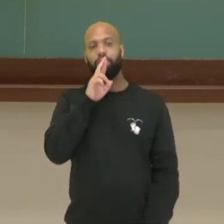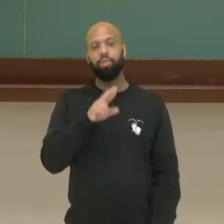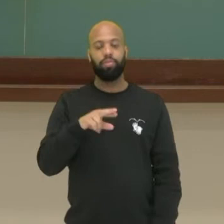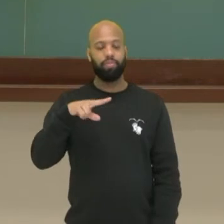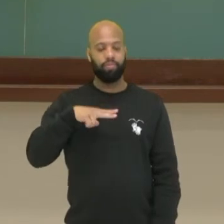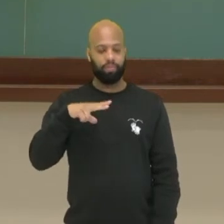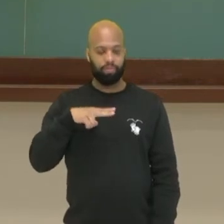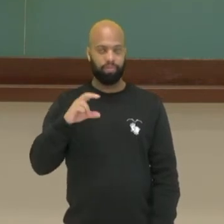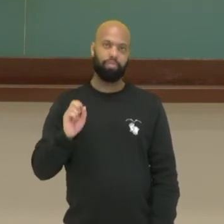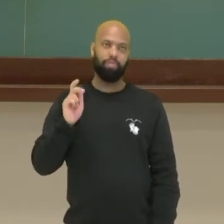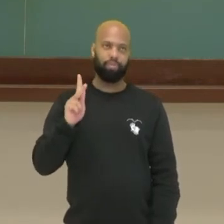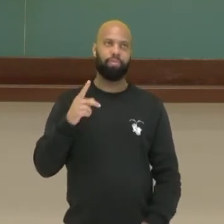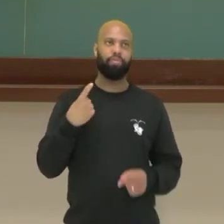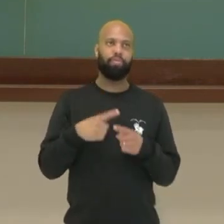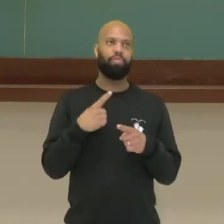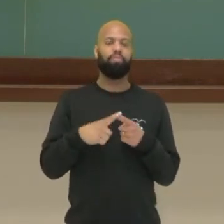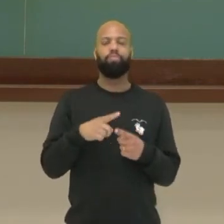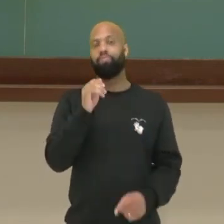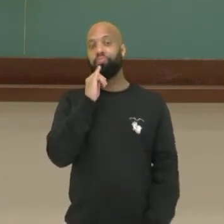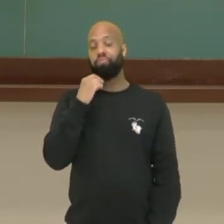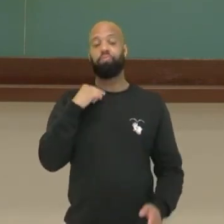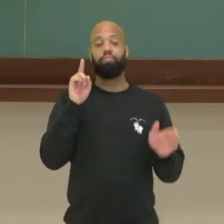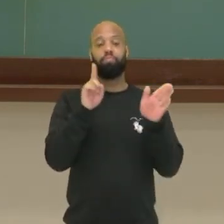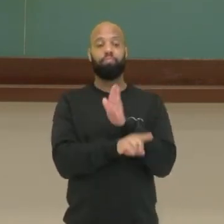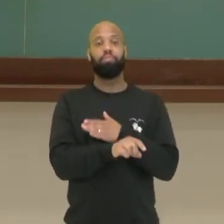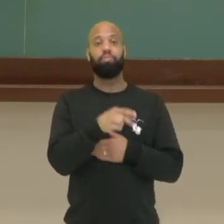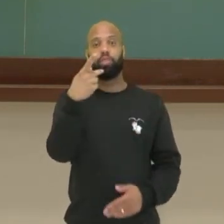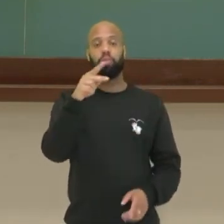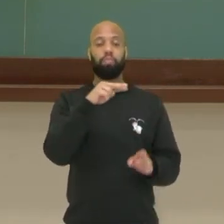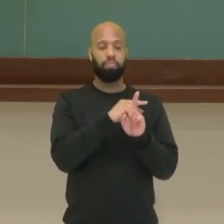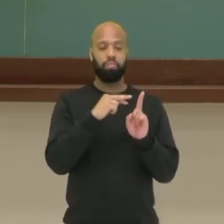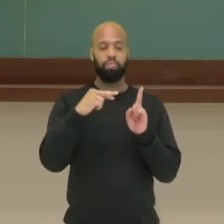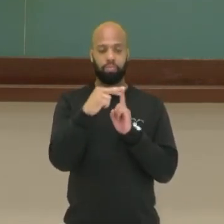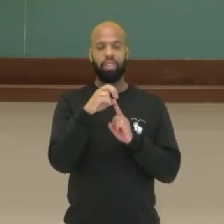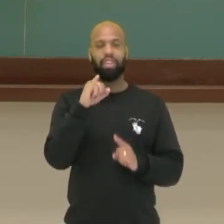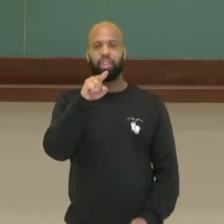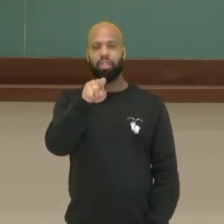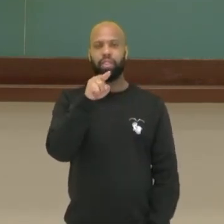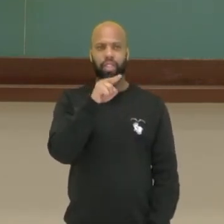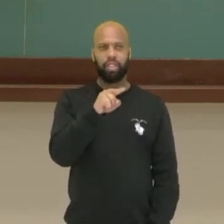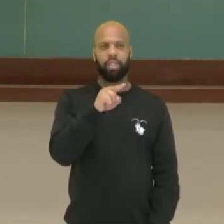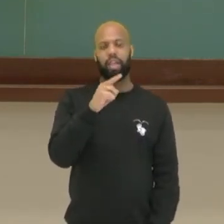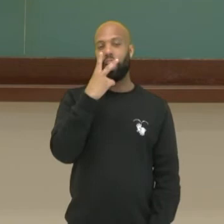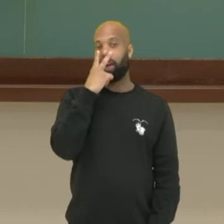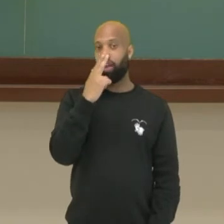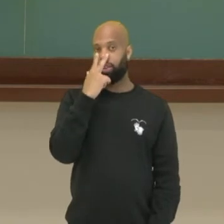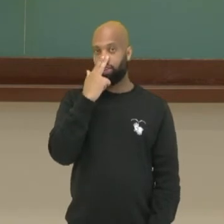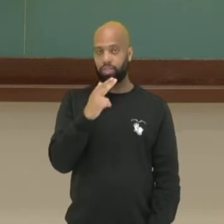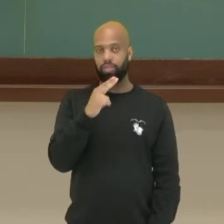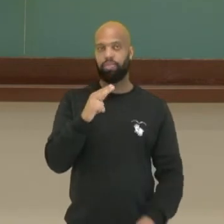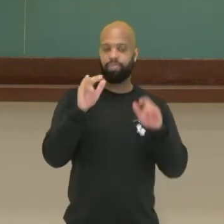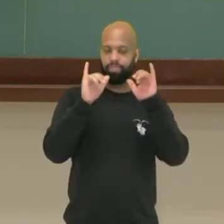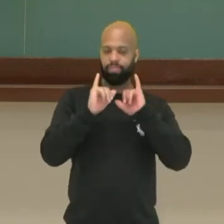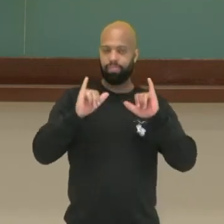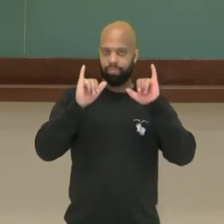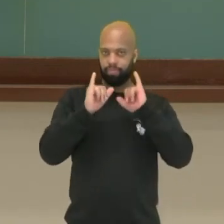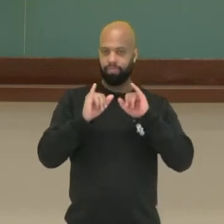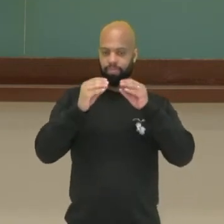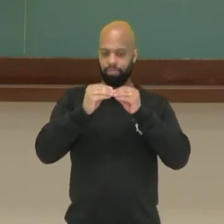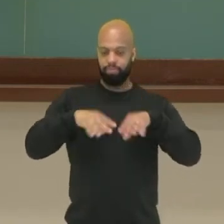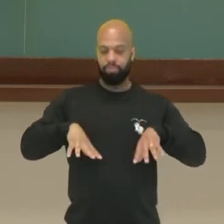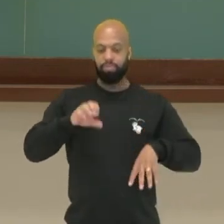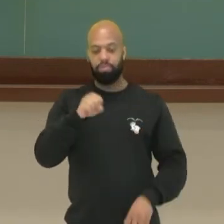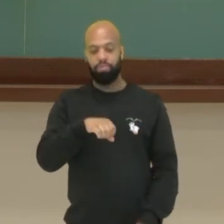não é? Eu estou perguntando o seu ponto de vista lá, se você considera que a publicidade prejudica ou